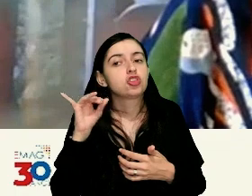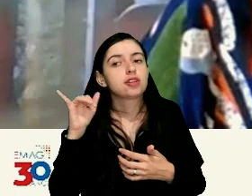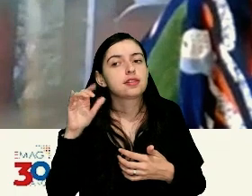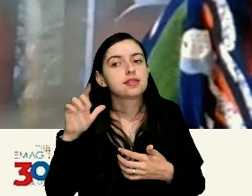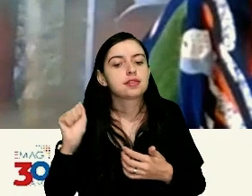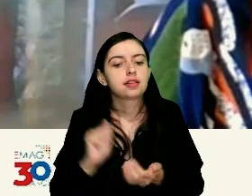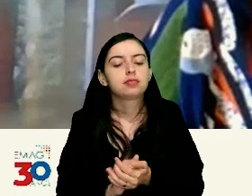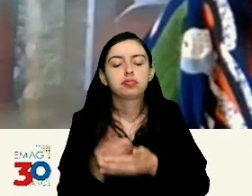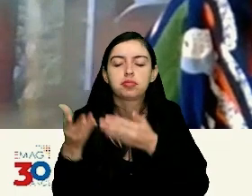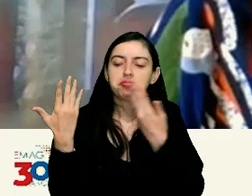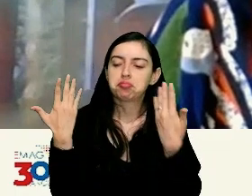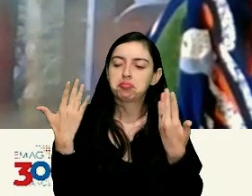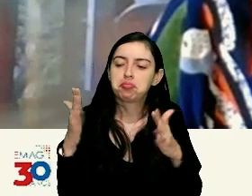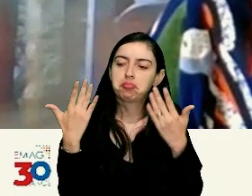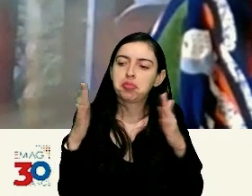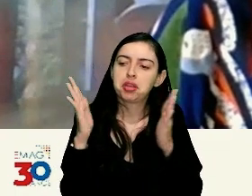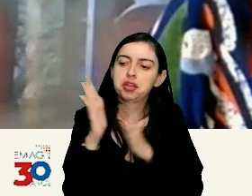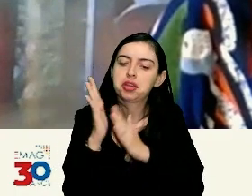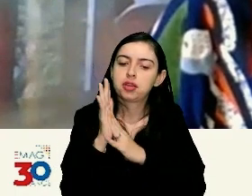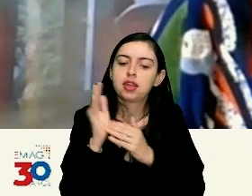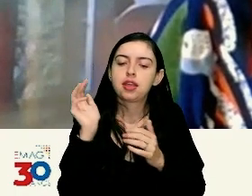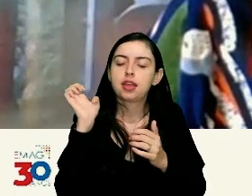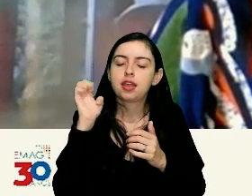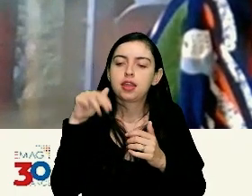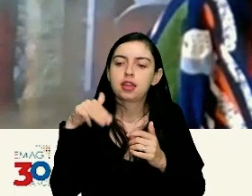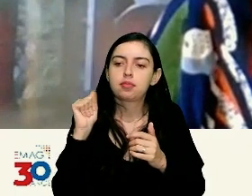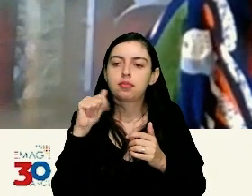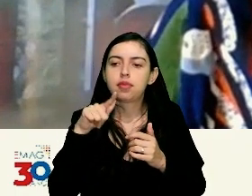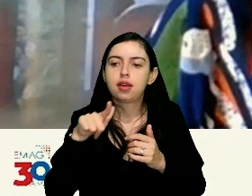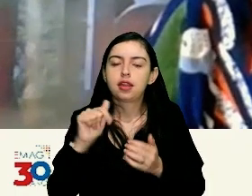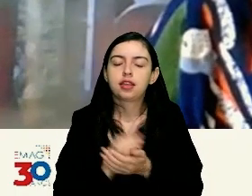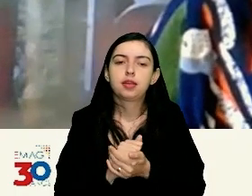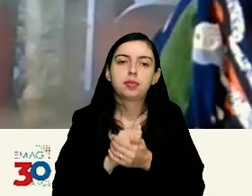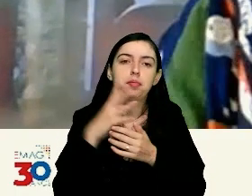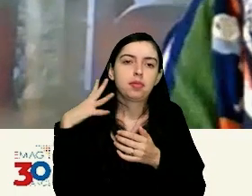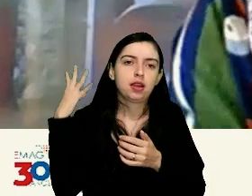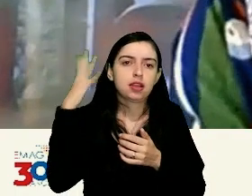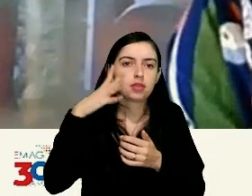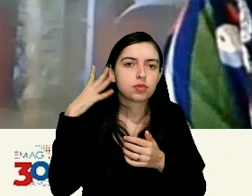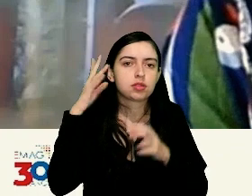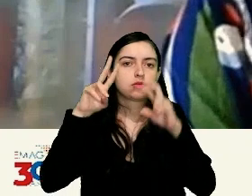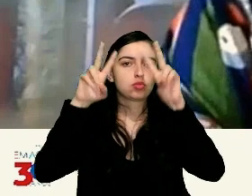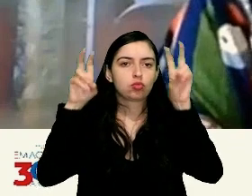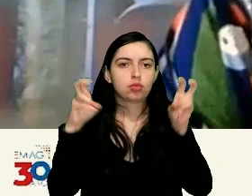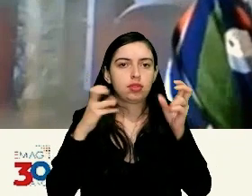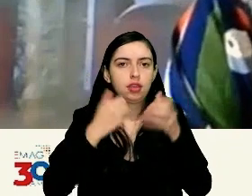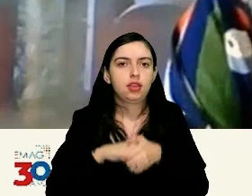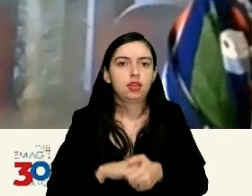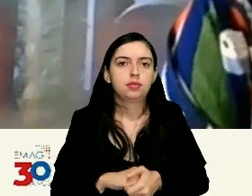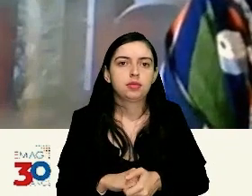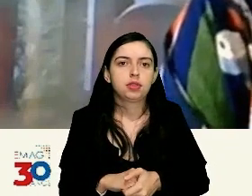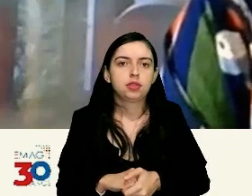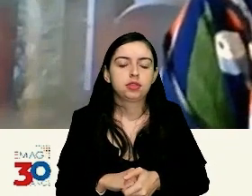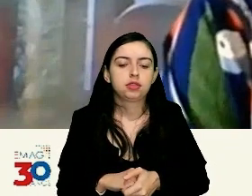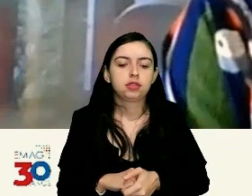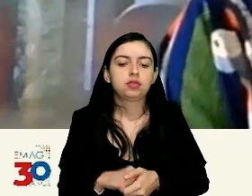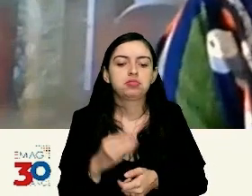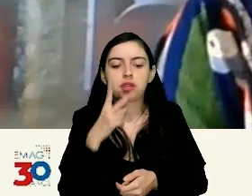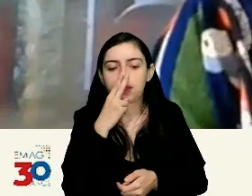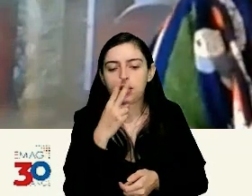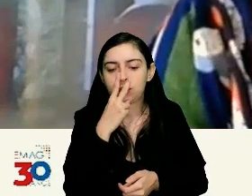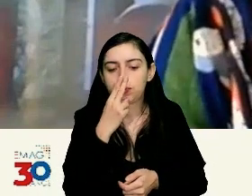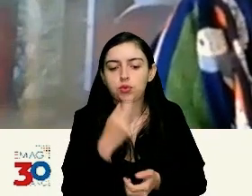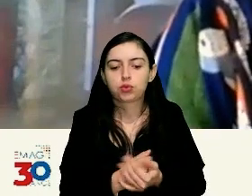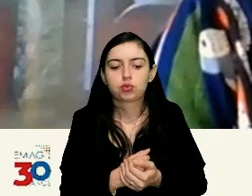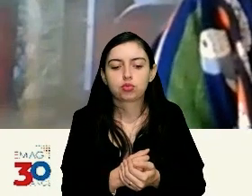parabenizar a EMAG pelas palestras, pelos temas, e acho assim que a EMAG está